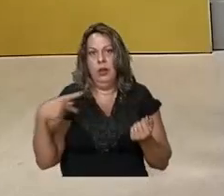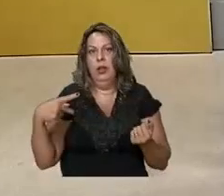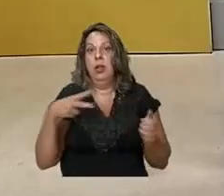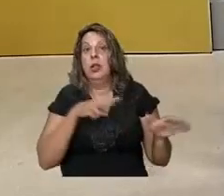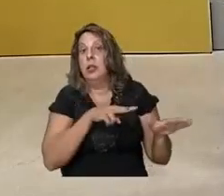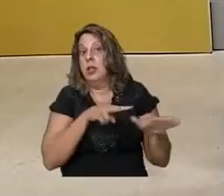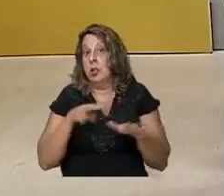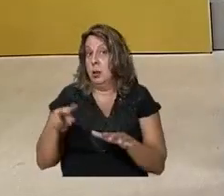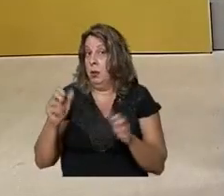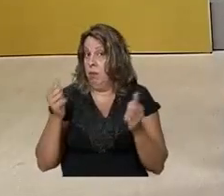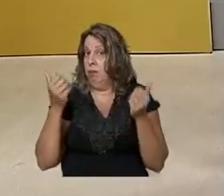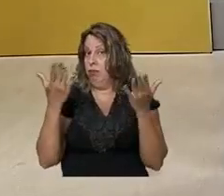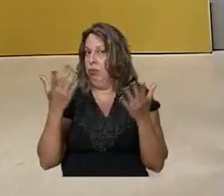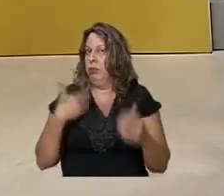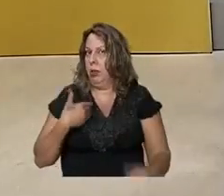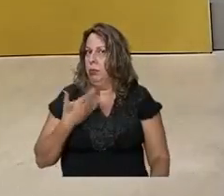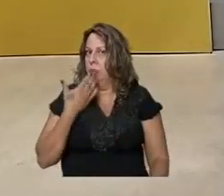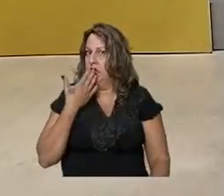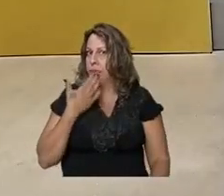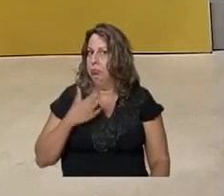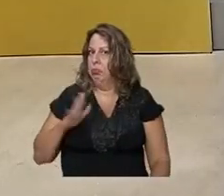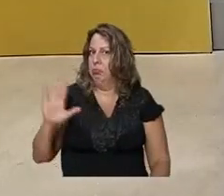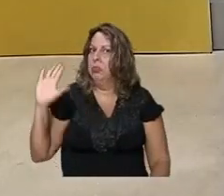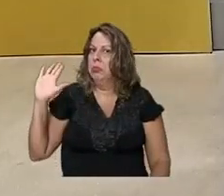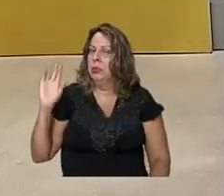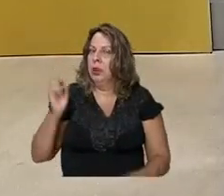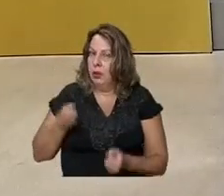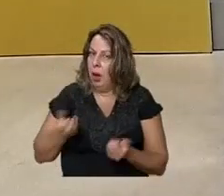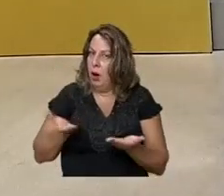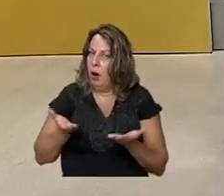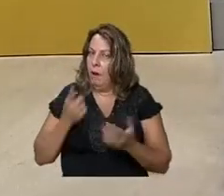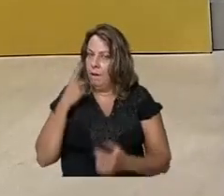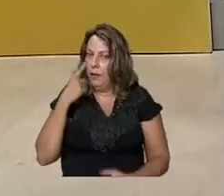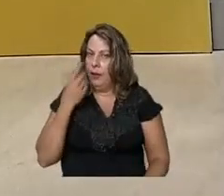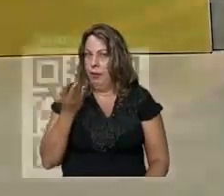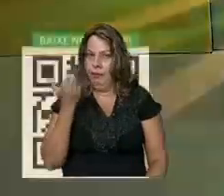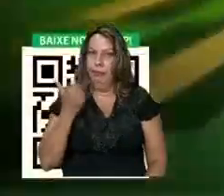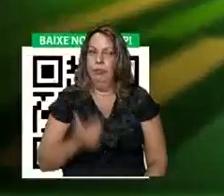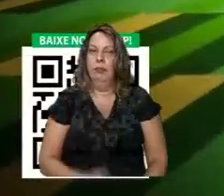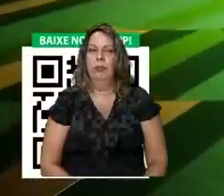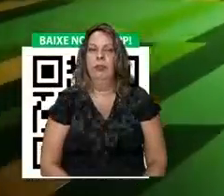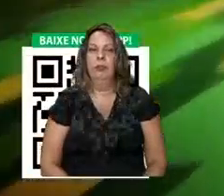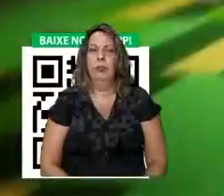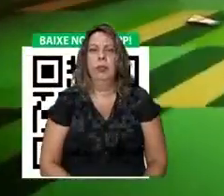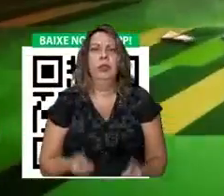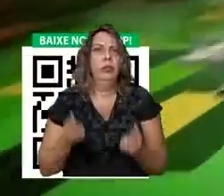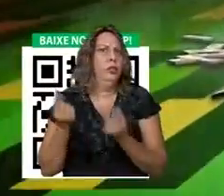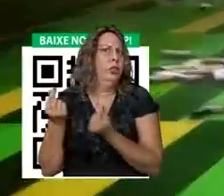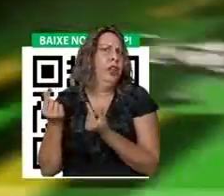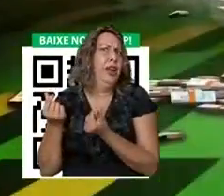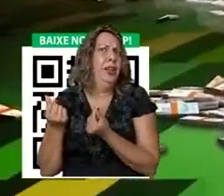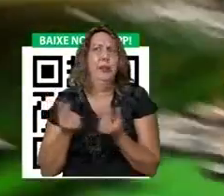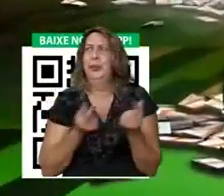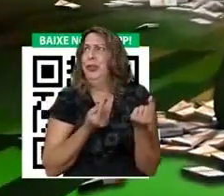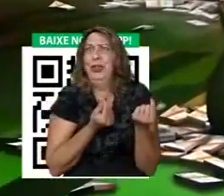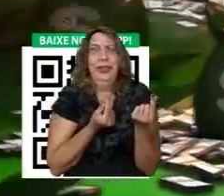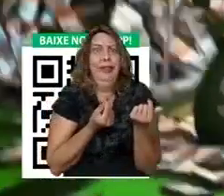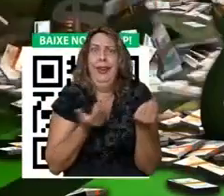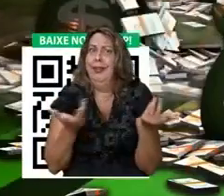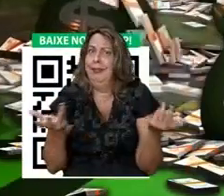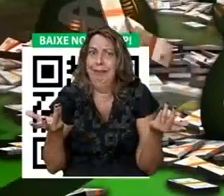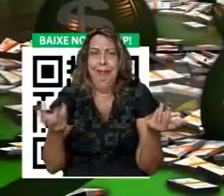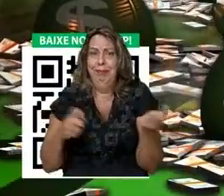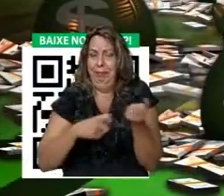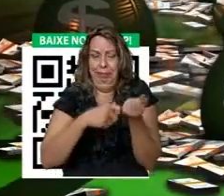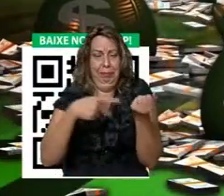Semana que vem promete. Vamos conferir o recado que eu e a Jaque preparamos pra você. Roda! Dinheiro, dinheiro, dinheiro!